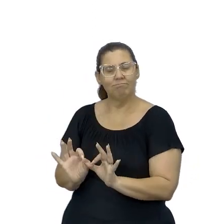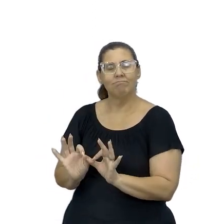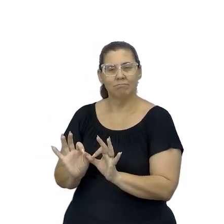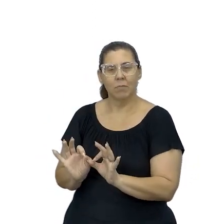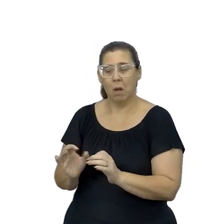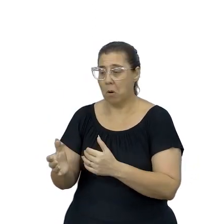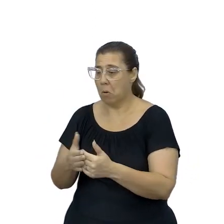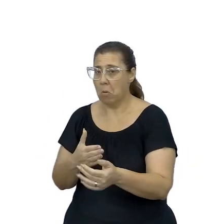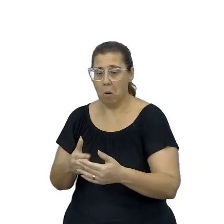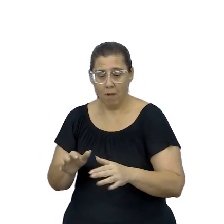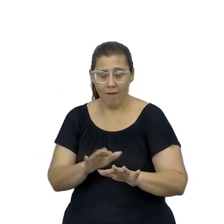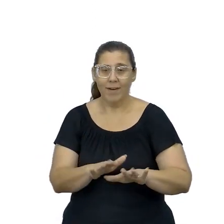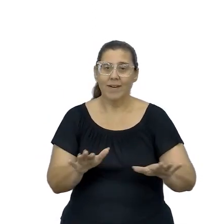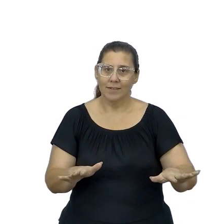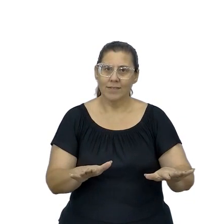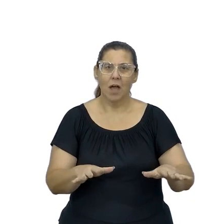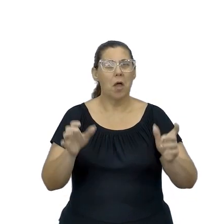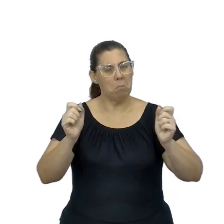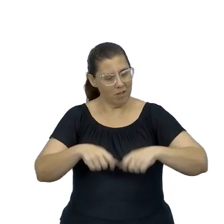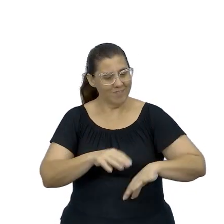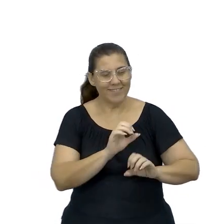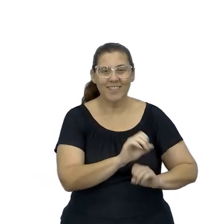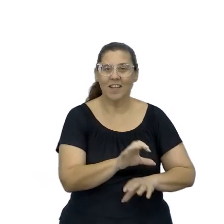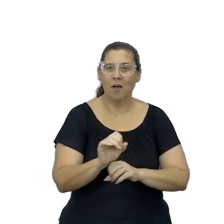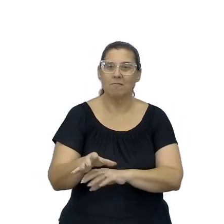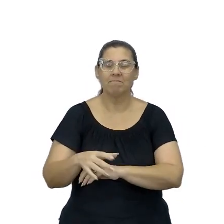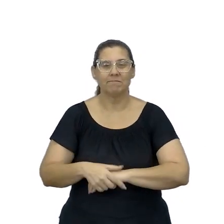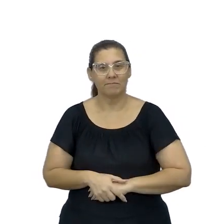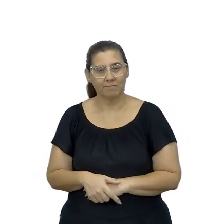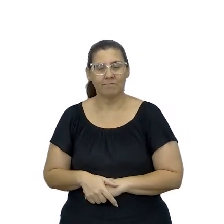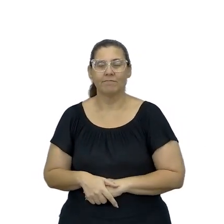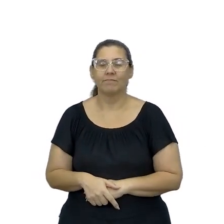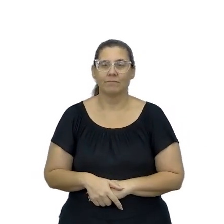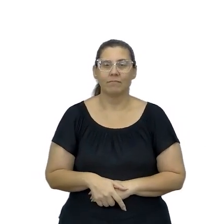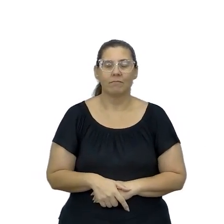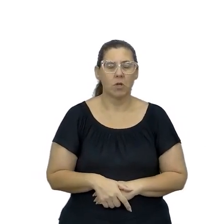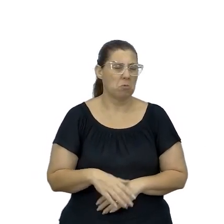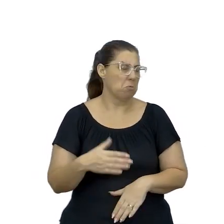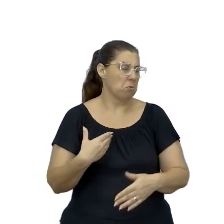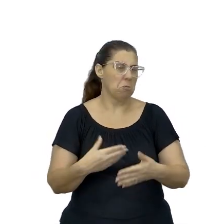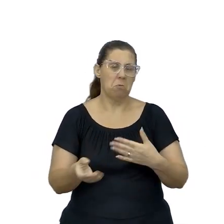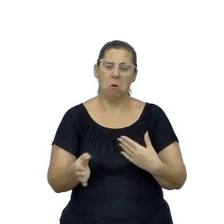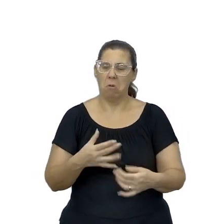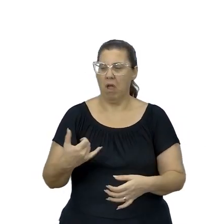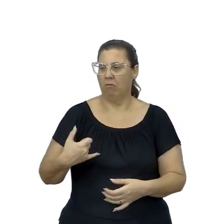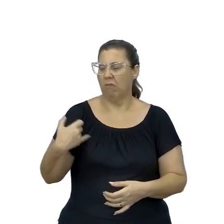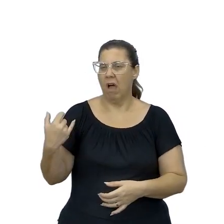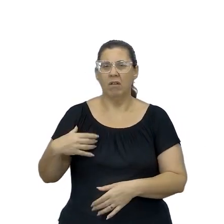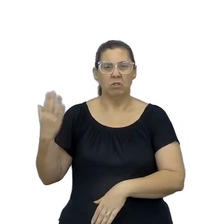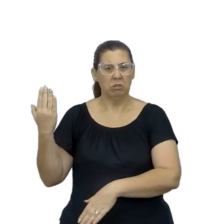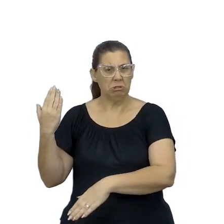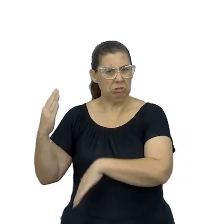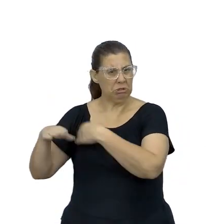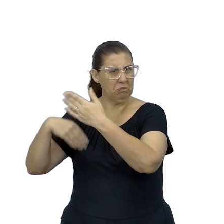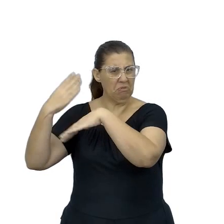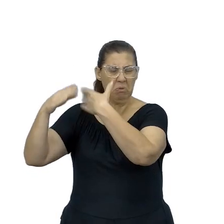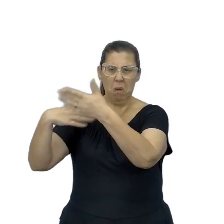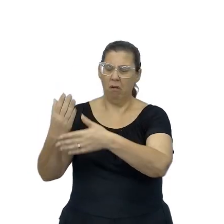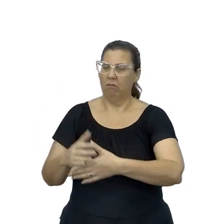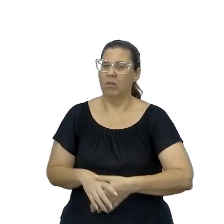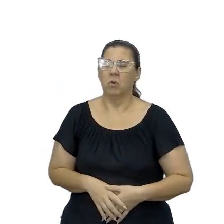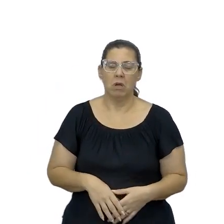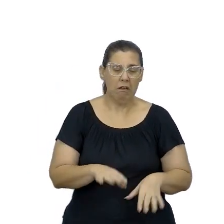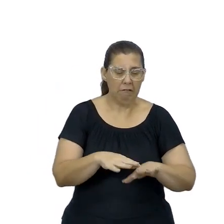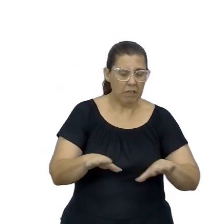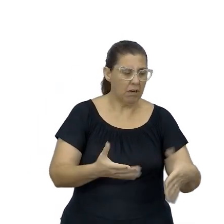para qualquer criança em qualquer estágio de desenvolvimento, né? Então, dessas formas, né, as crianças e